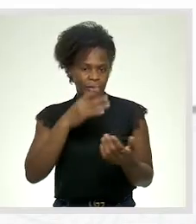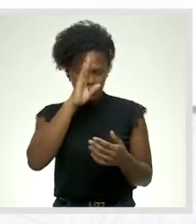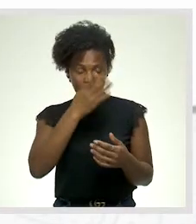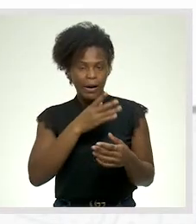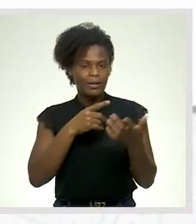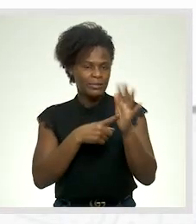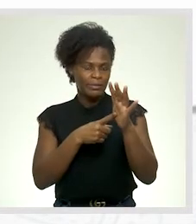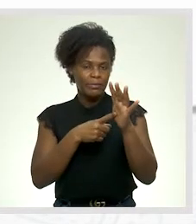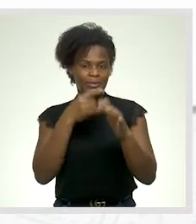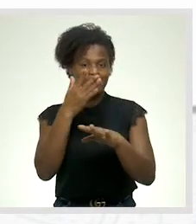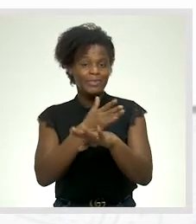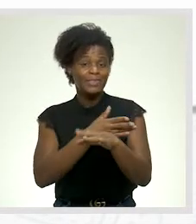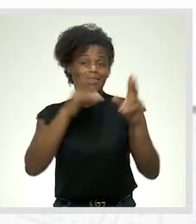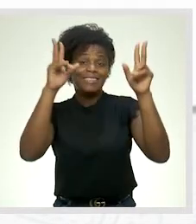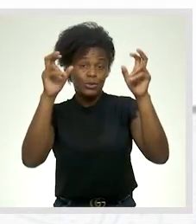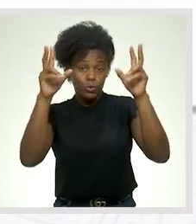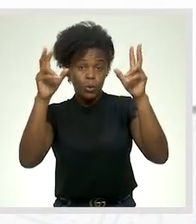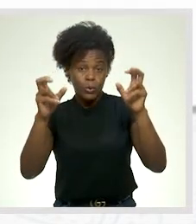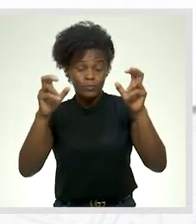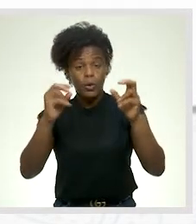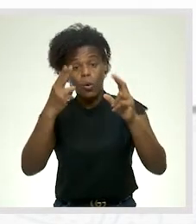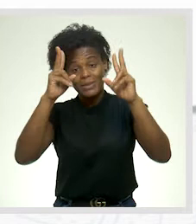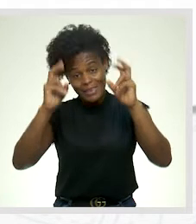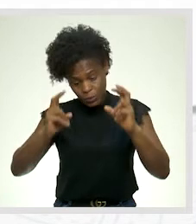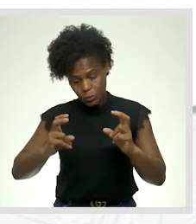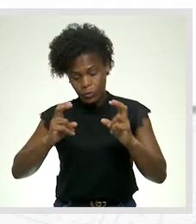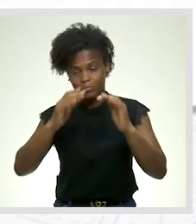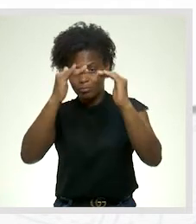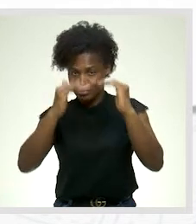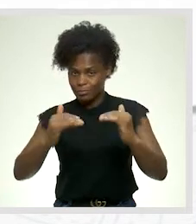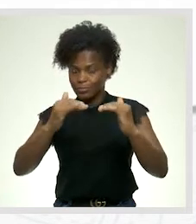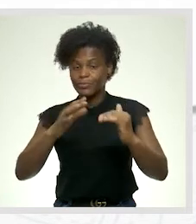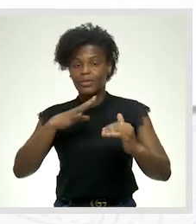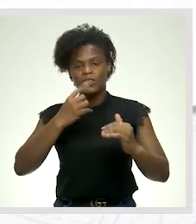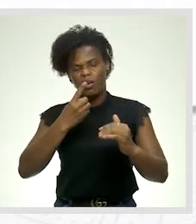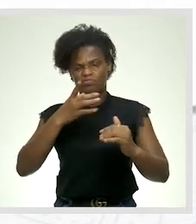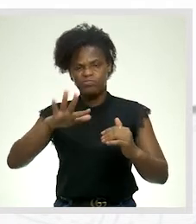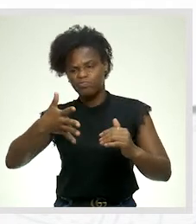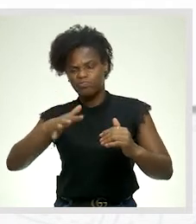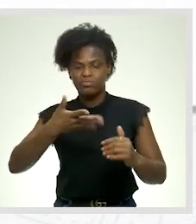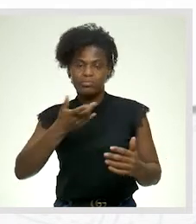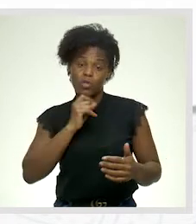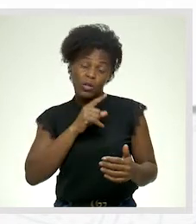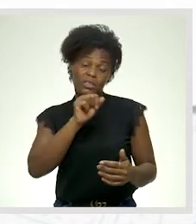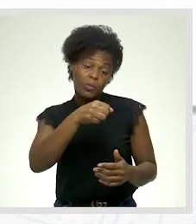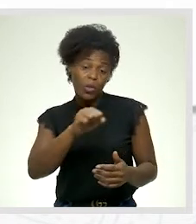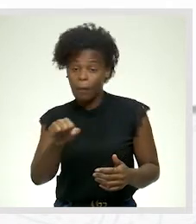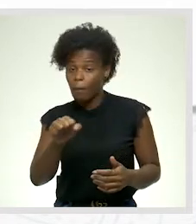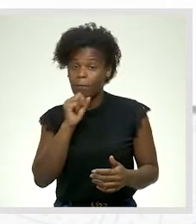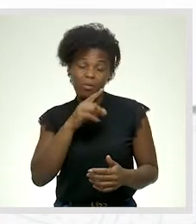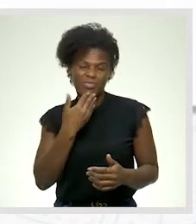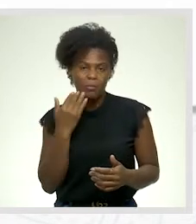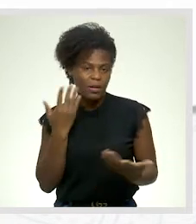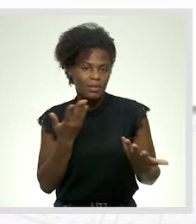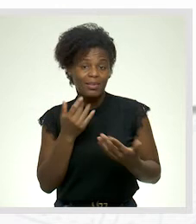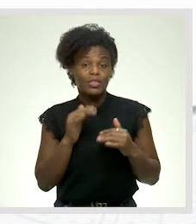do antitítulo ou subtítulo. São, de facto, facultativos. Podem aparecer ou não, mas, de qualquer das formas,